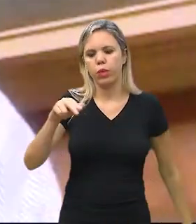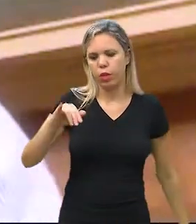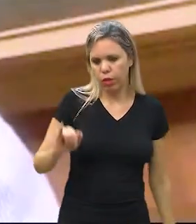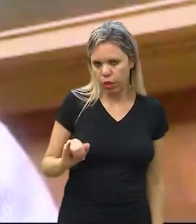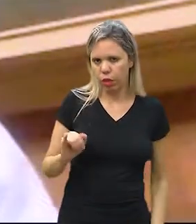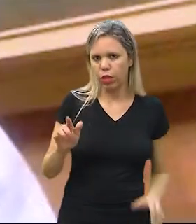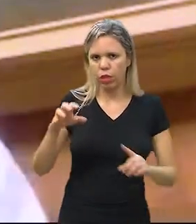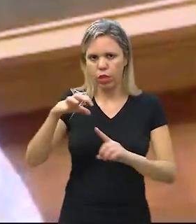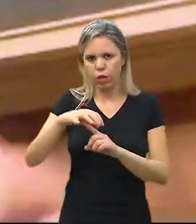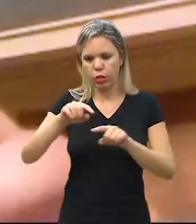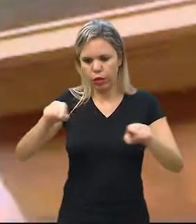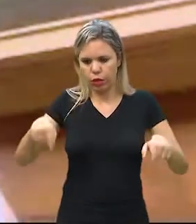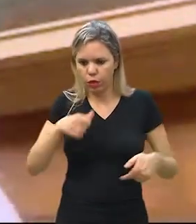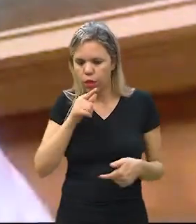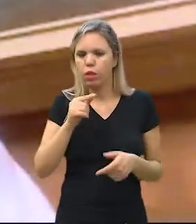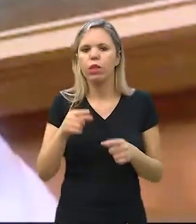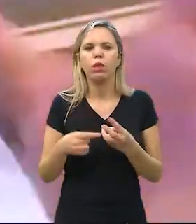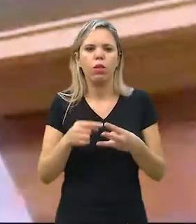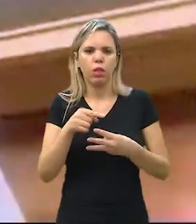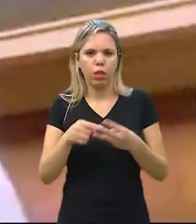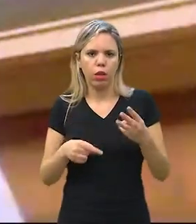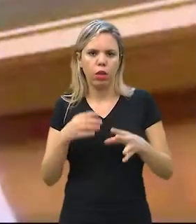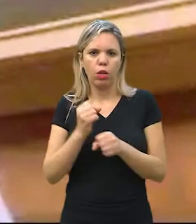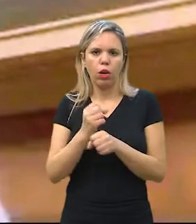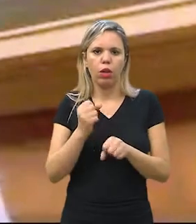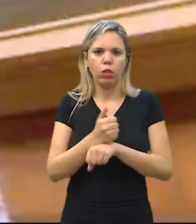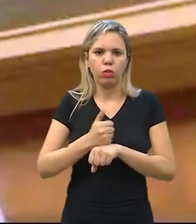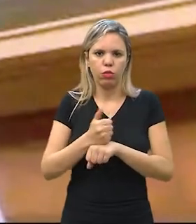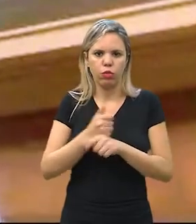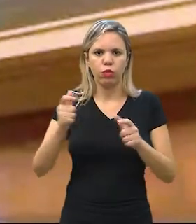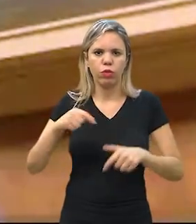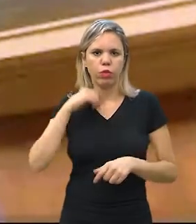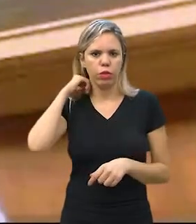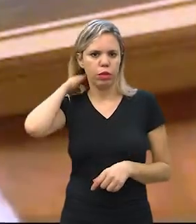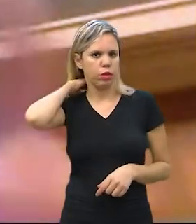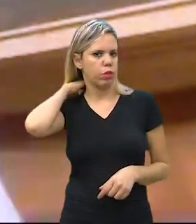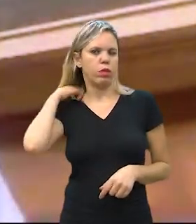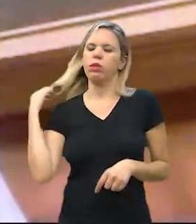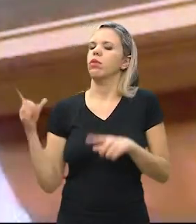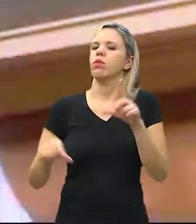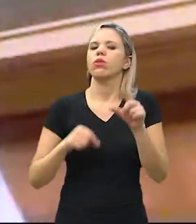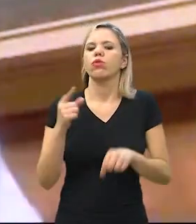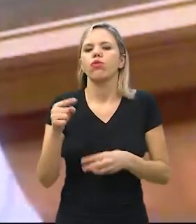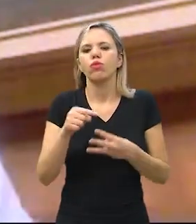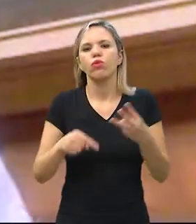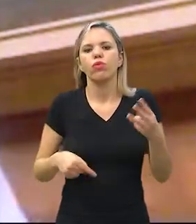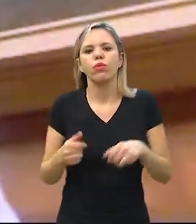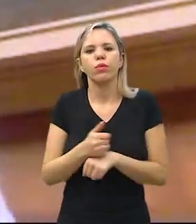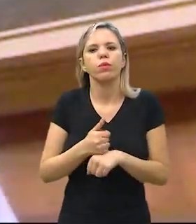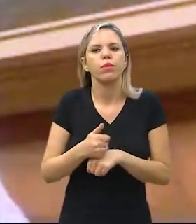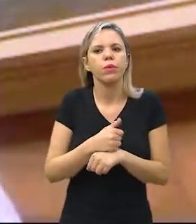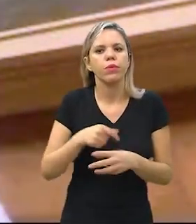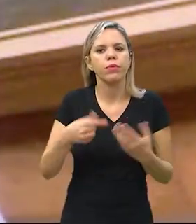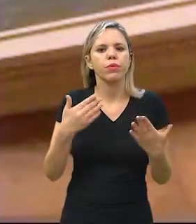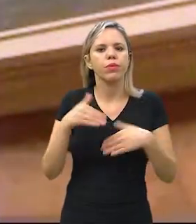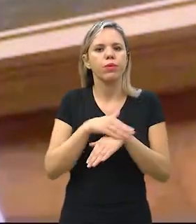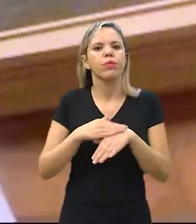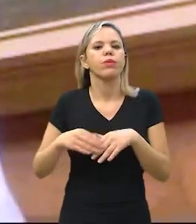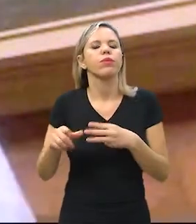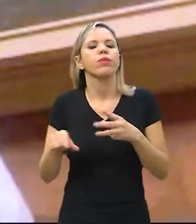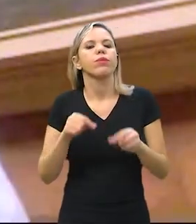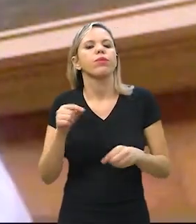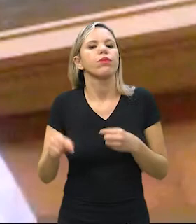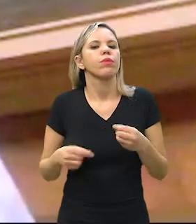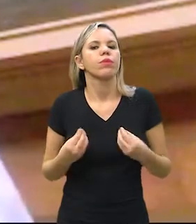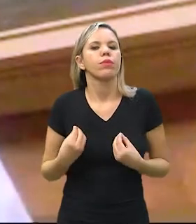de Malta, ali ele encontrou 3 contadores locais, ele selecionou um dos 3, conversou com os 3, selecionou